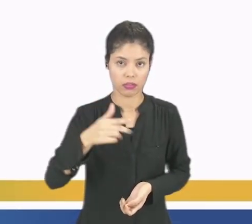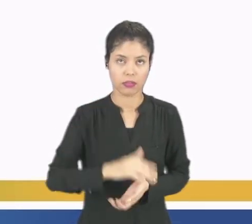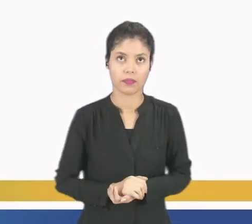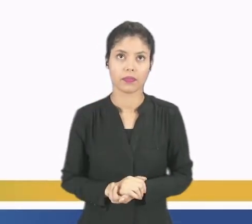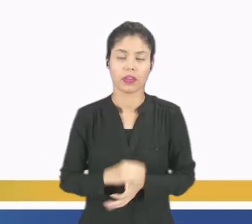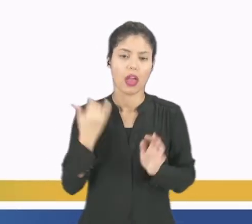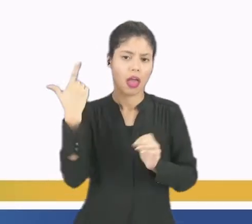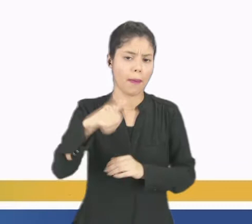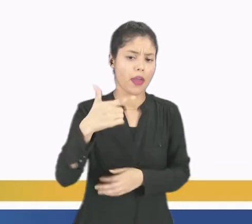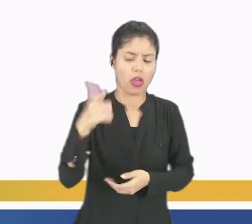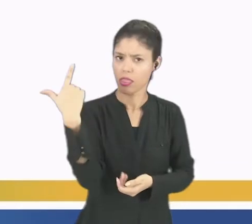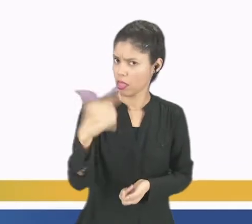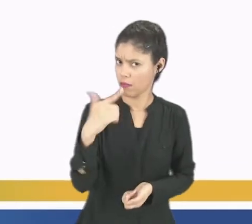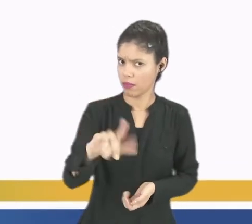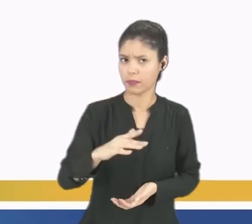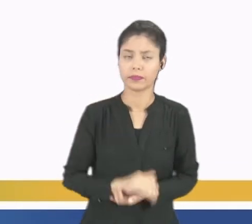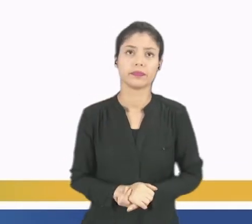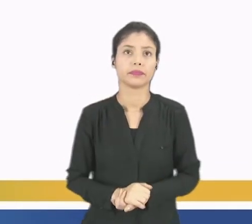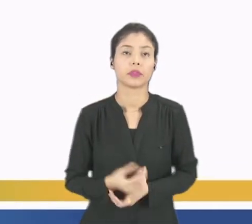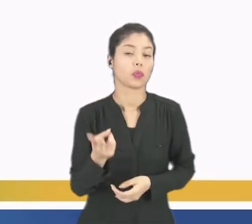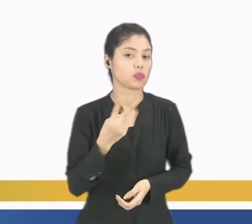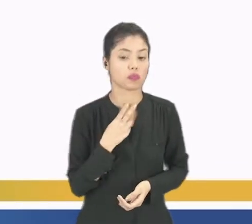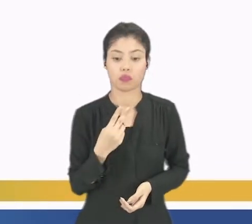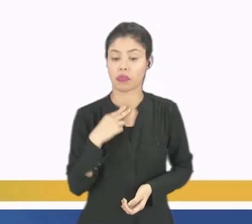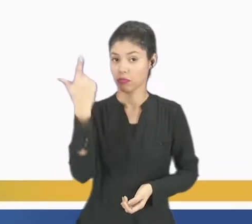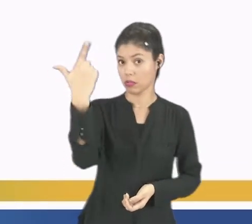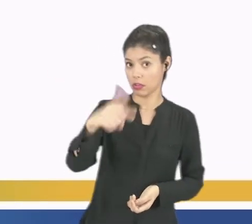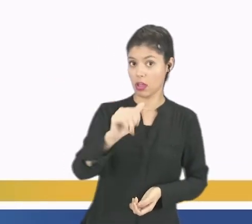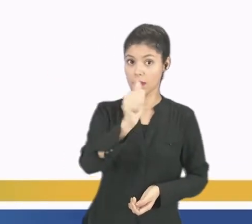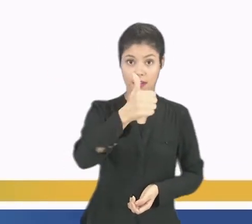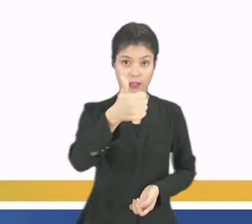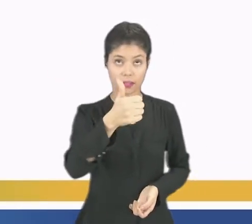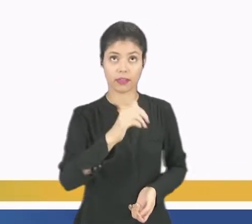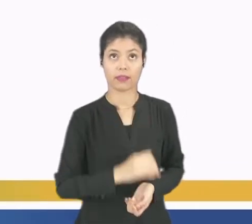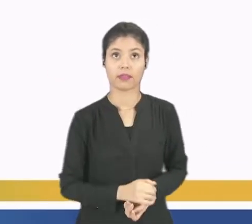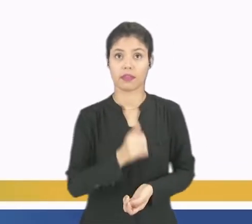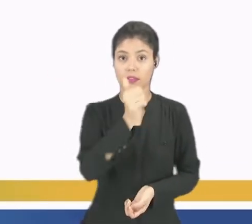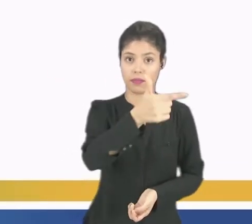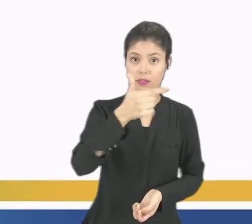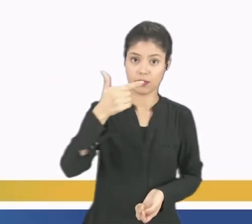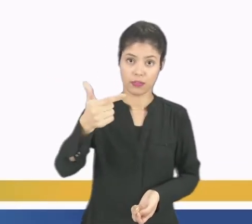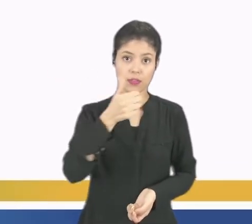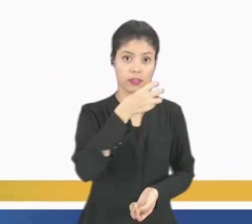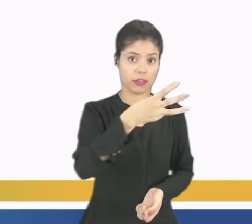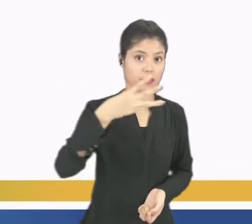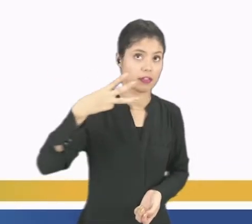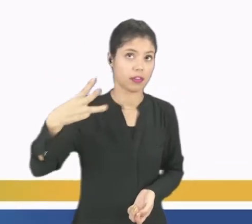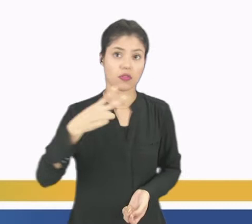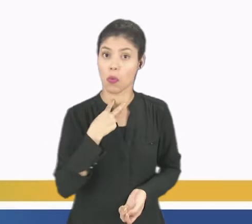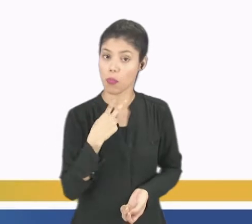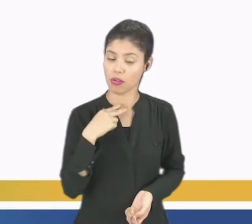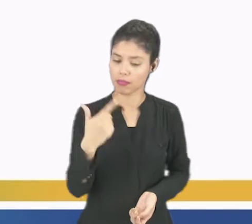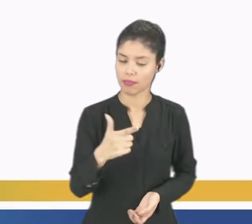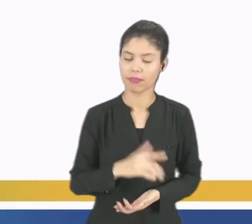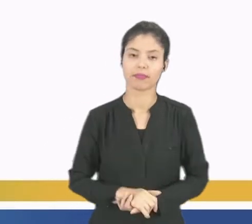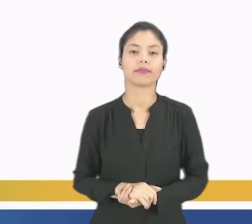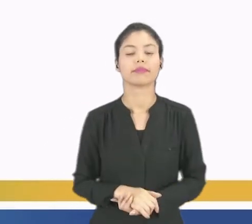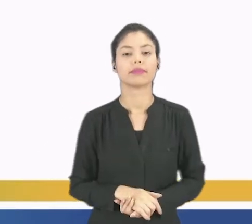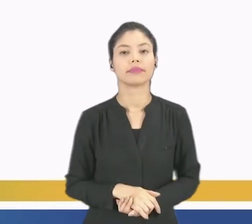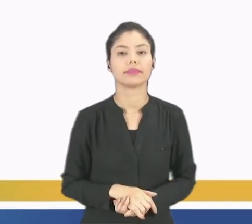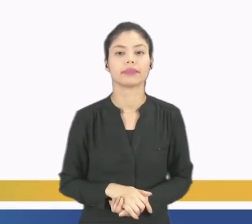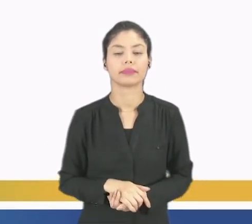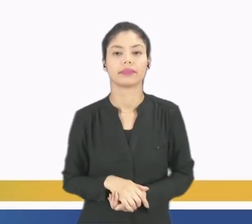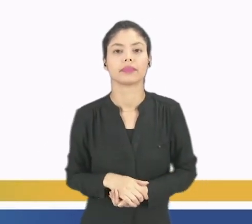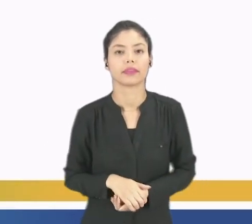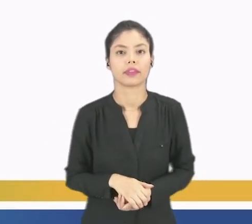e sem repetição. Ou seja, eu não posso ter 11, eu não posso ter 22, 33 e assim por diante.